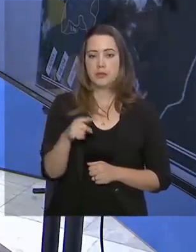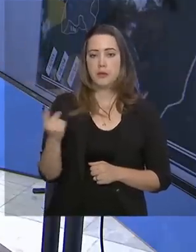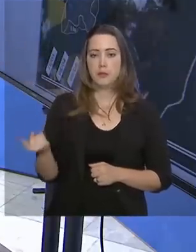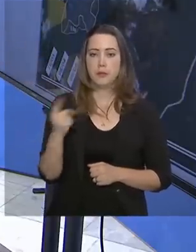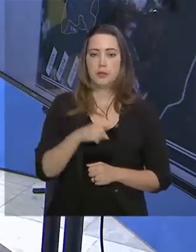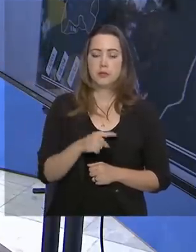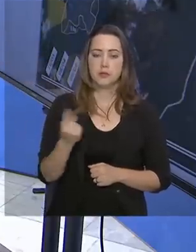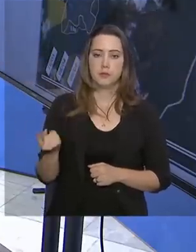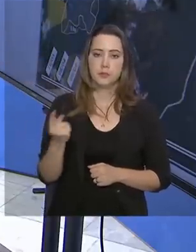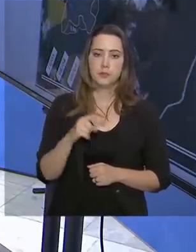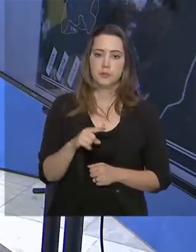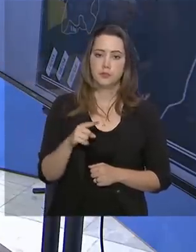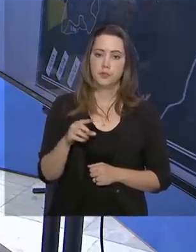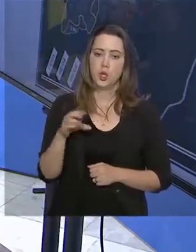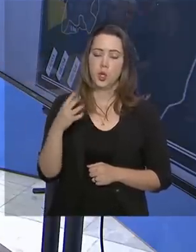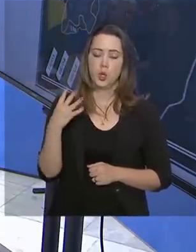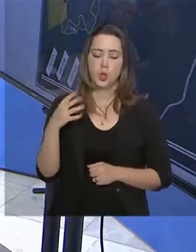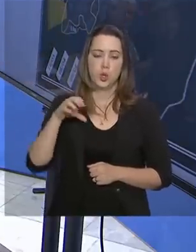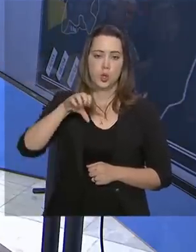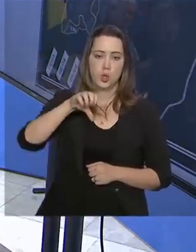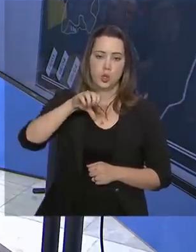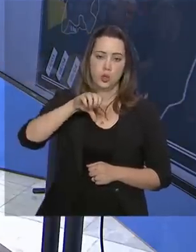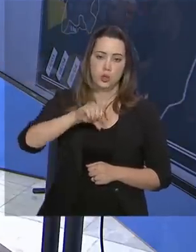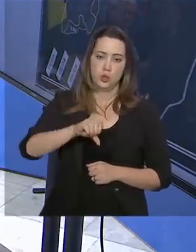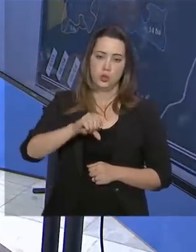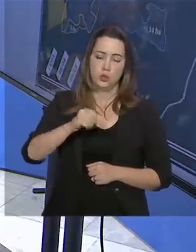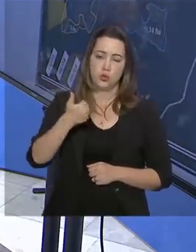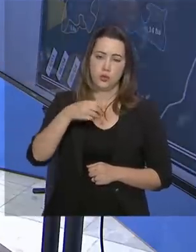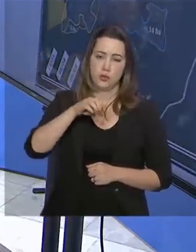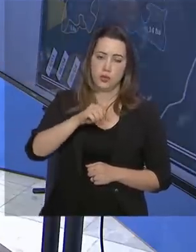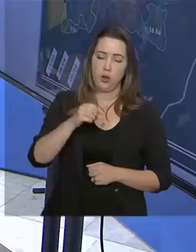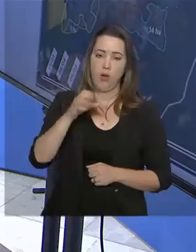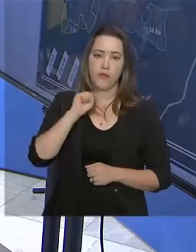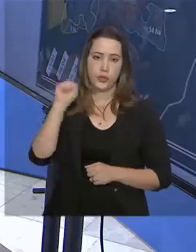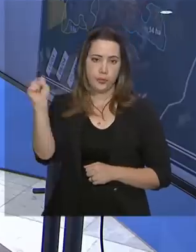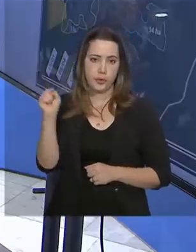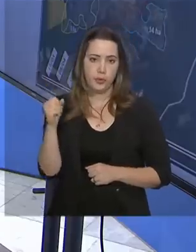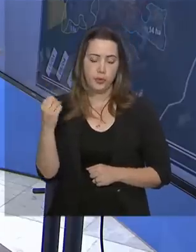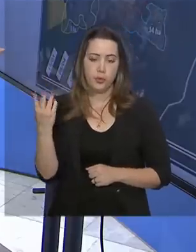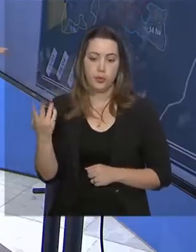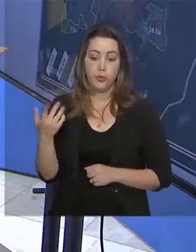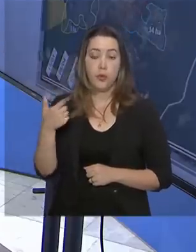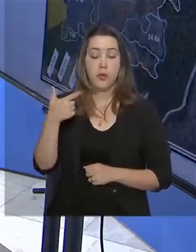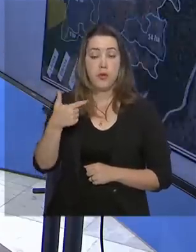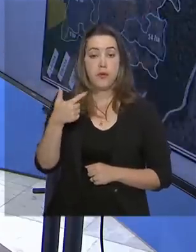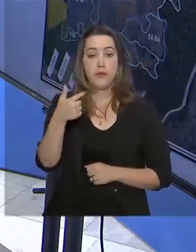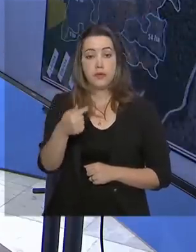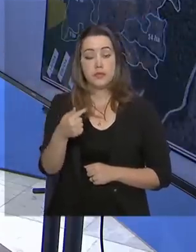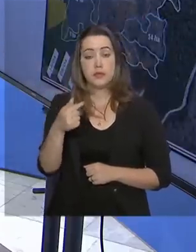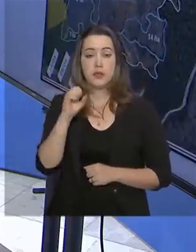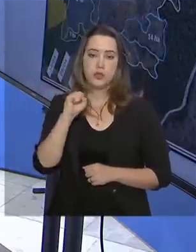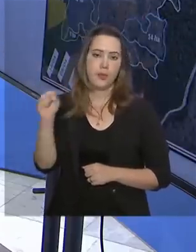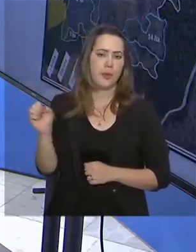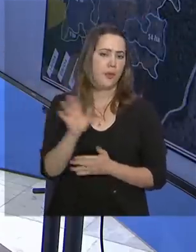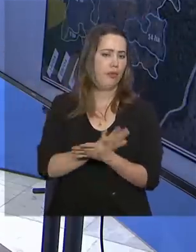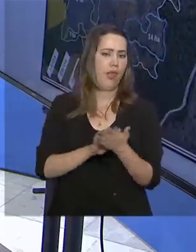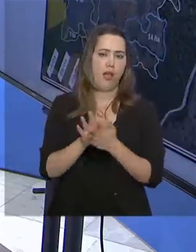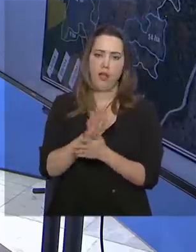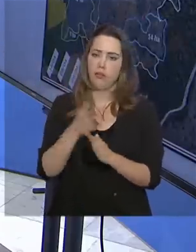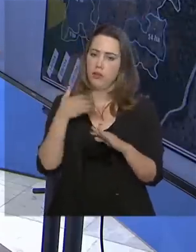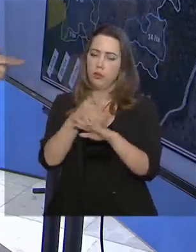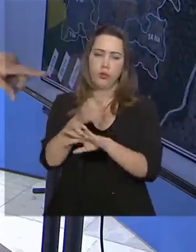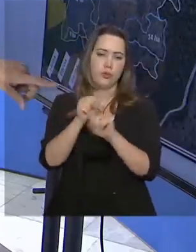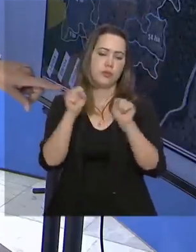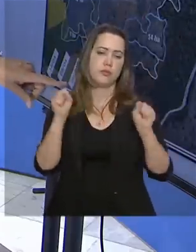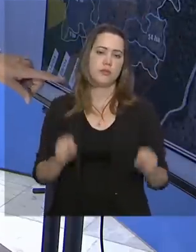passar 1941 e 1947 do quadro nada disso computado